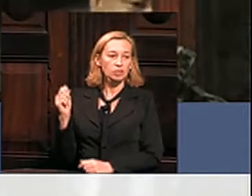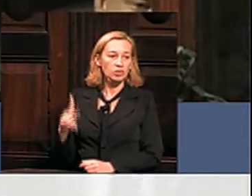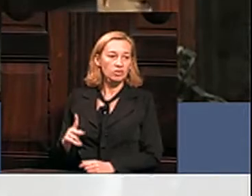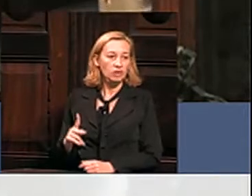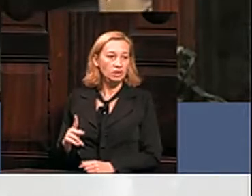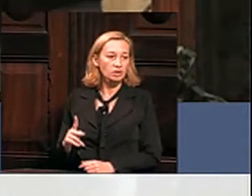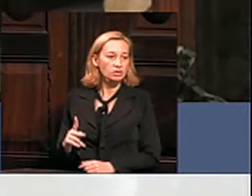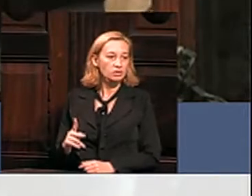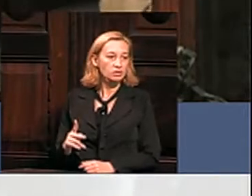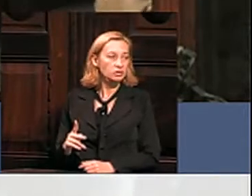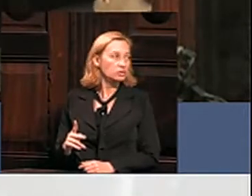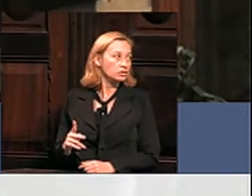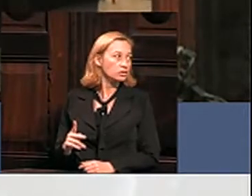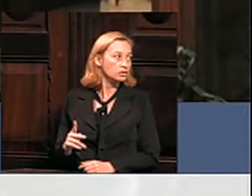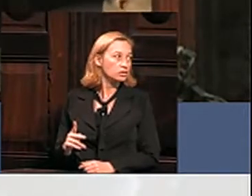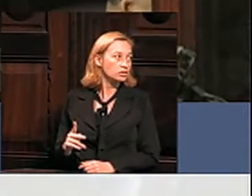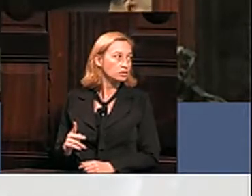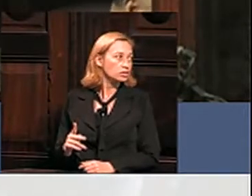estão.